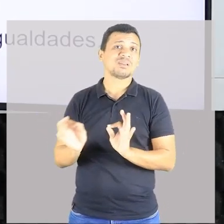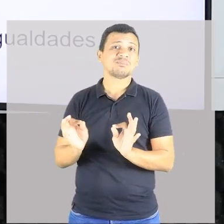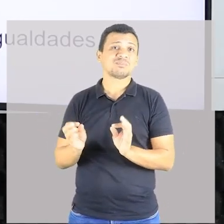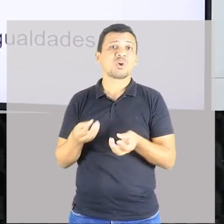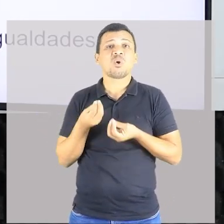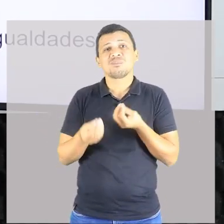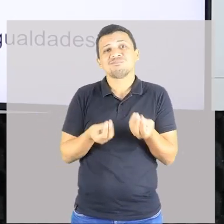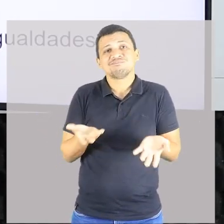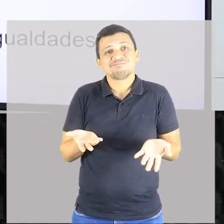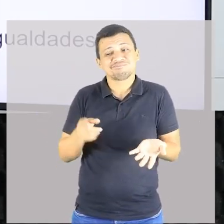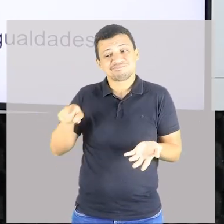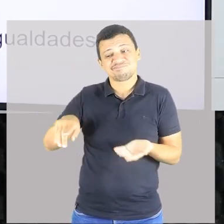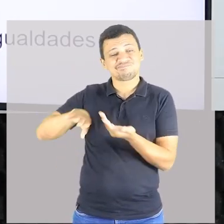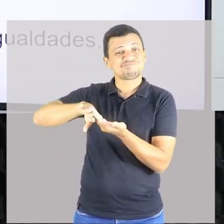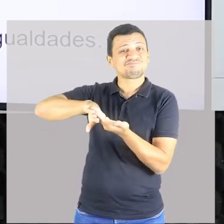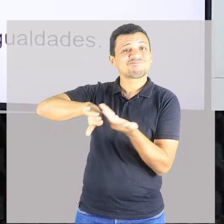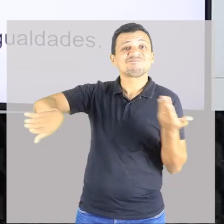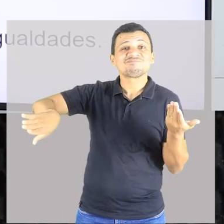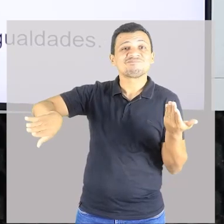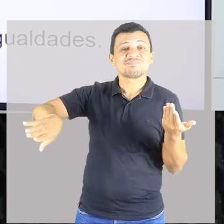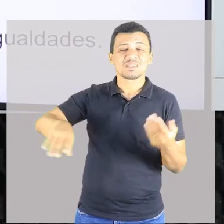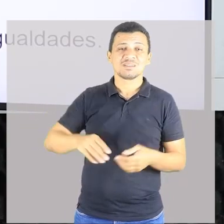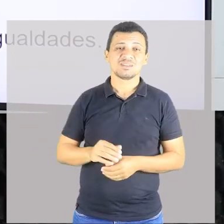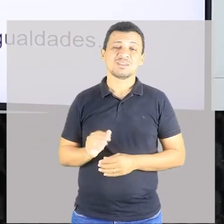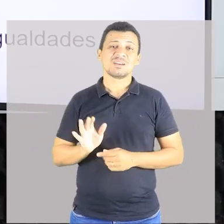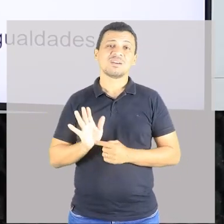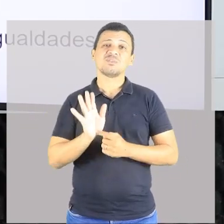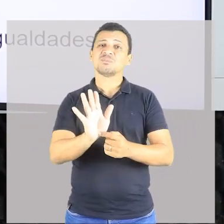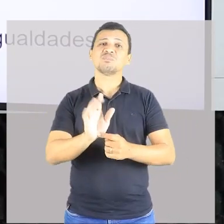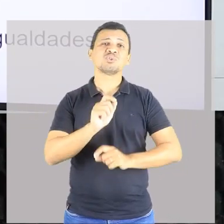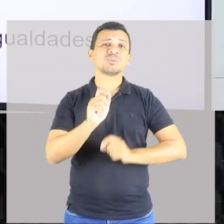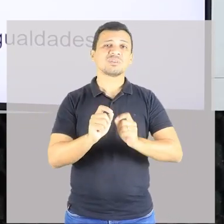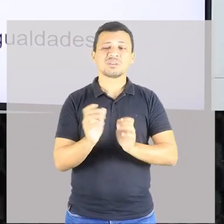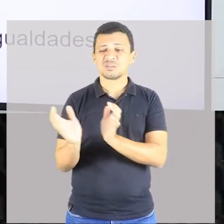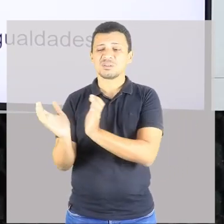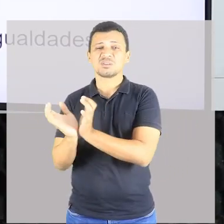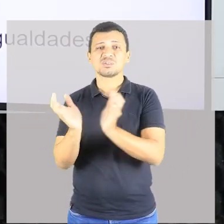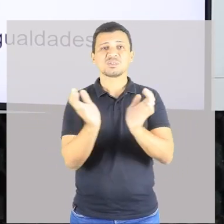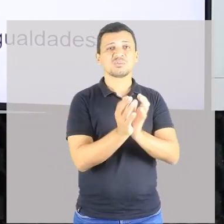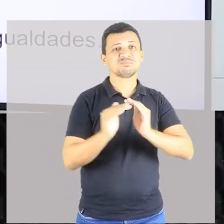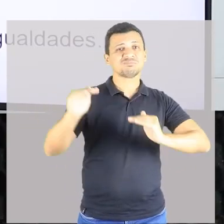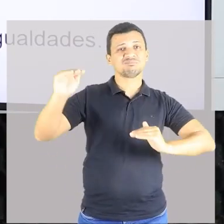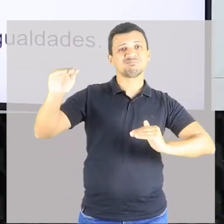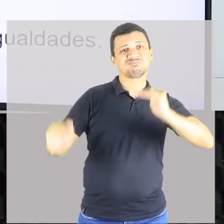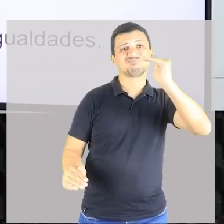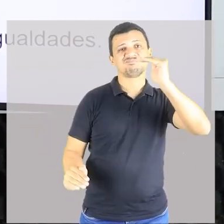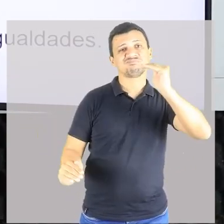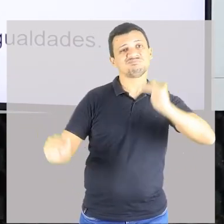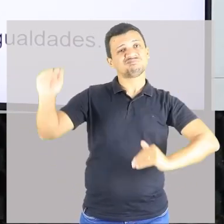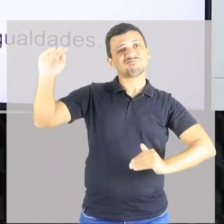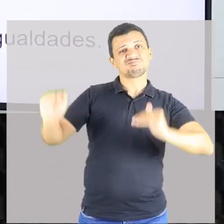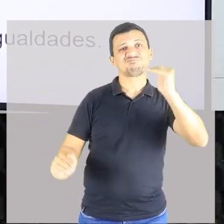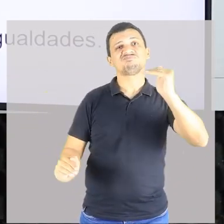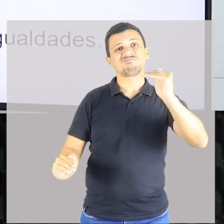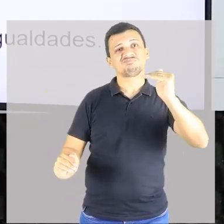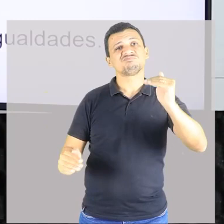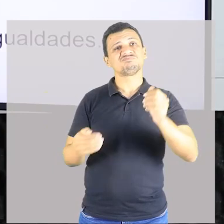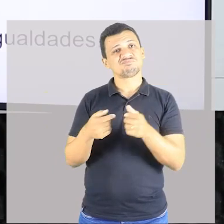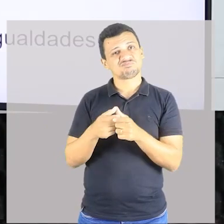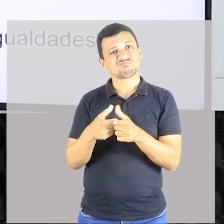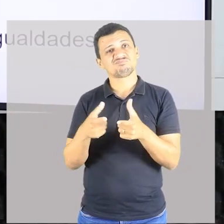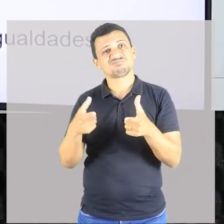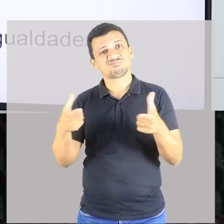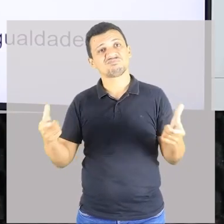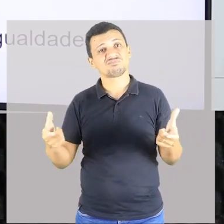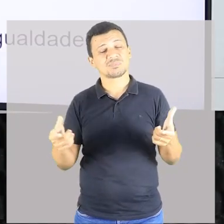globalização. Então, o resultado disso é que as desigualdades entre esses grupos tendem a aumentar. Então, muita